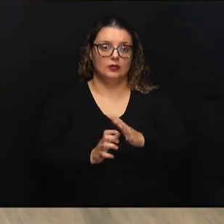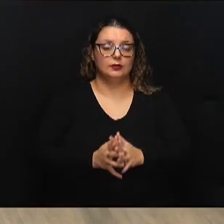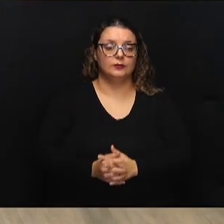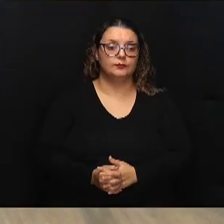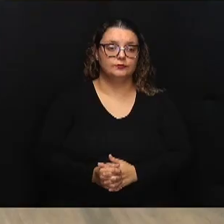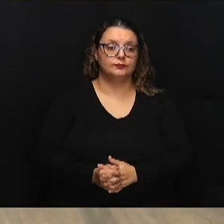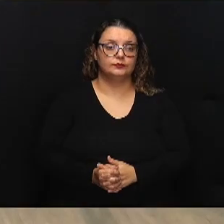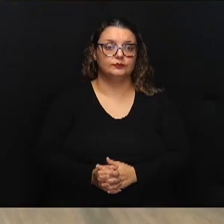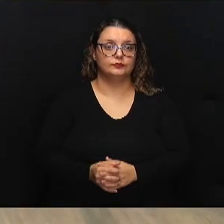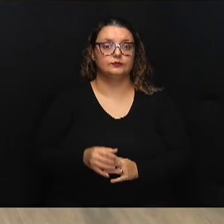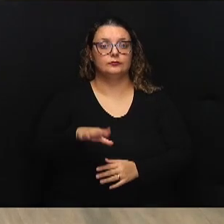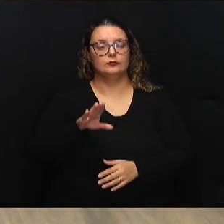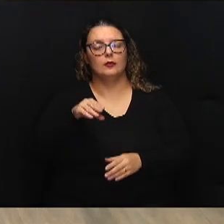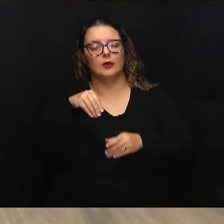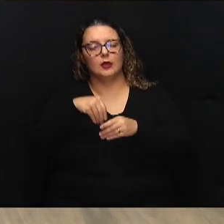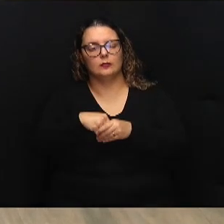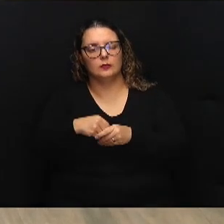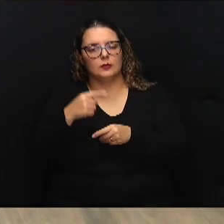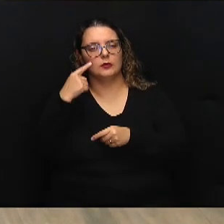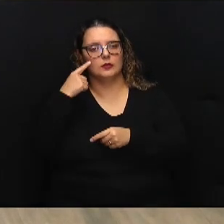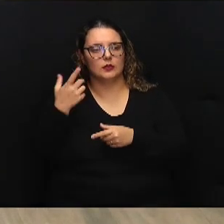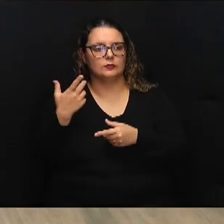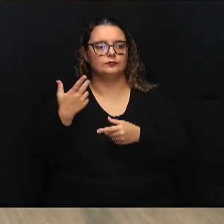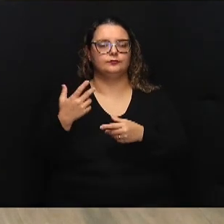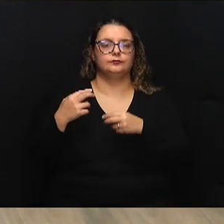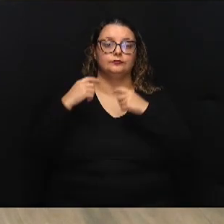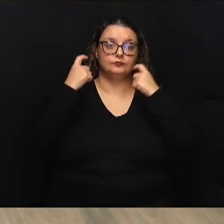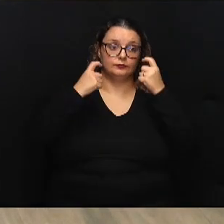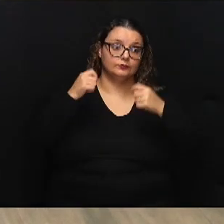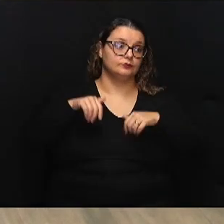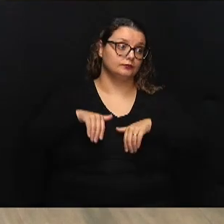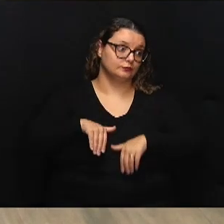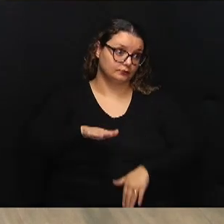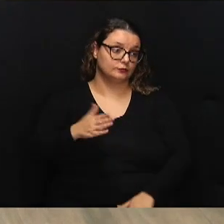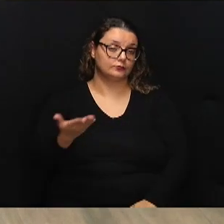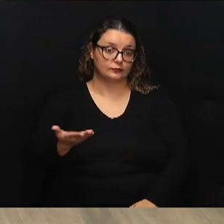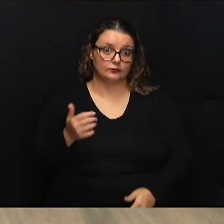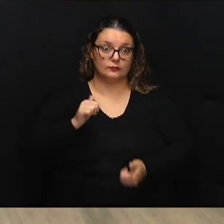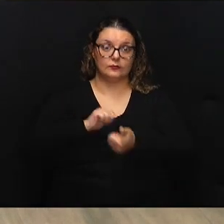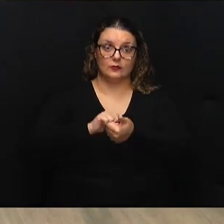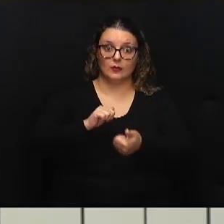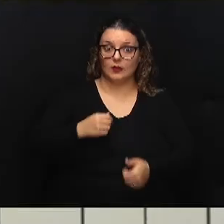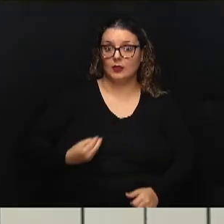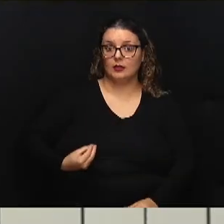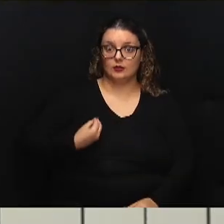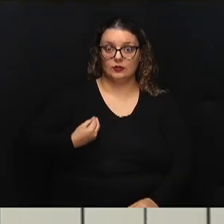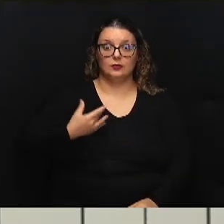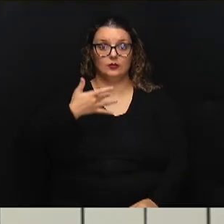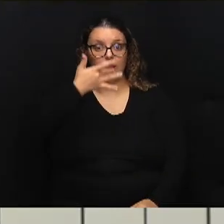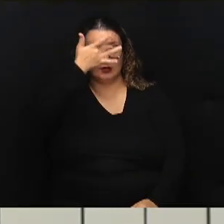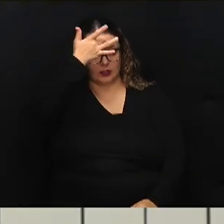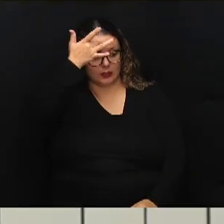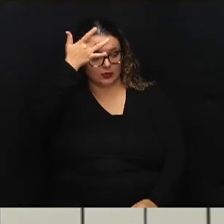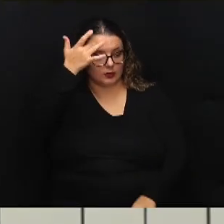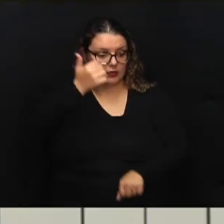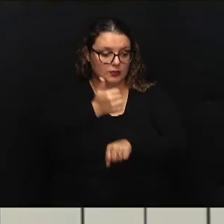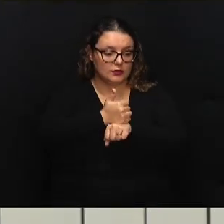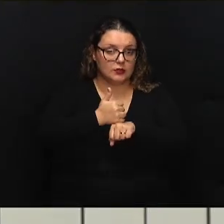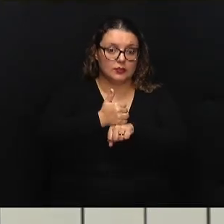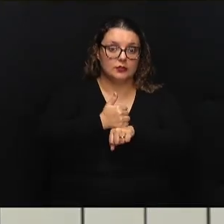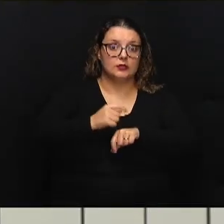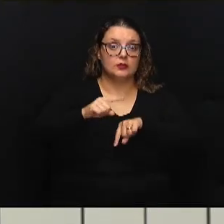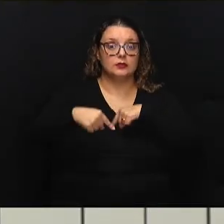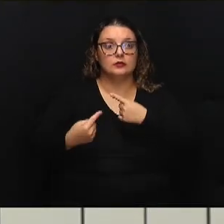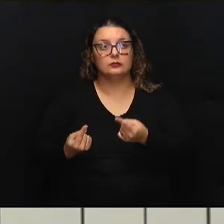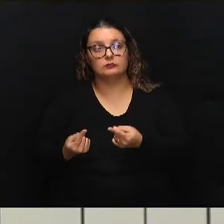estão mais por dentro do assunto e se preocupam mais com a qualidade de vida, com a saúde mental do profissional, e